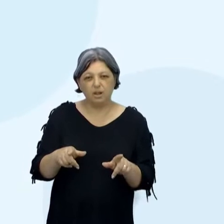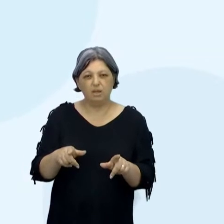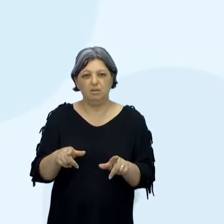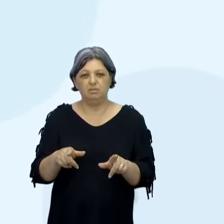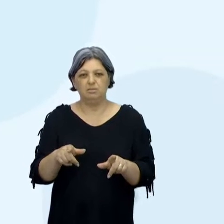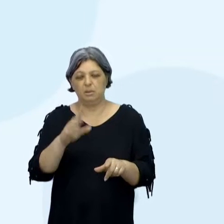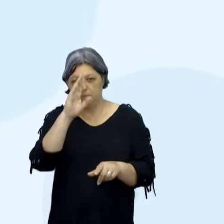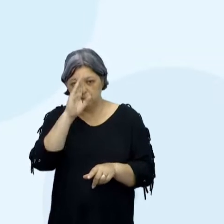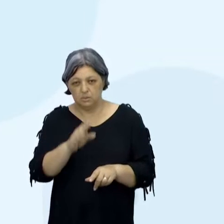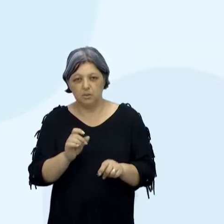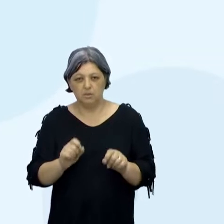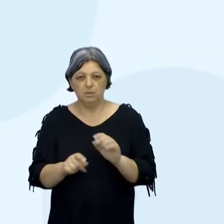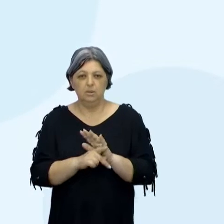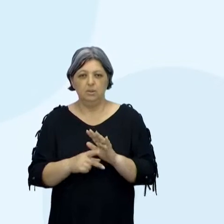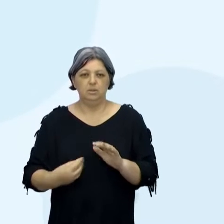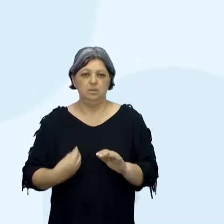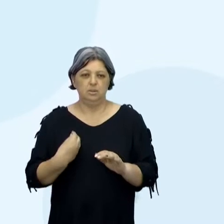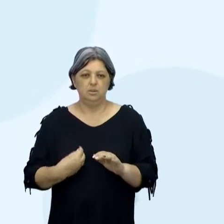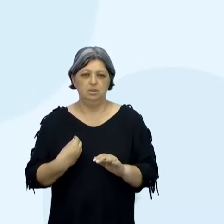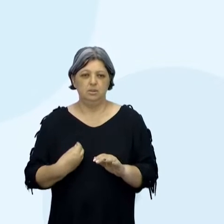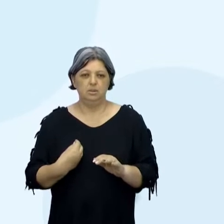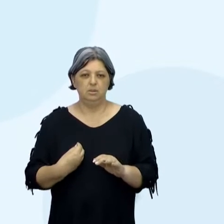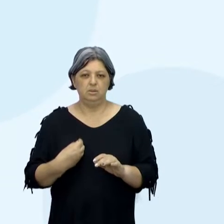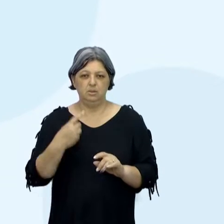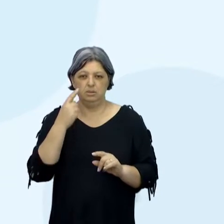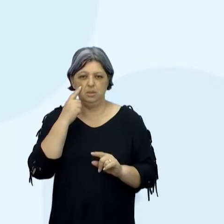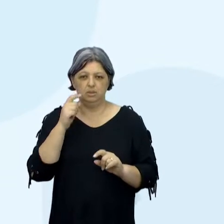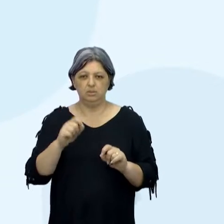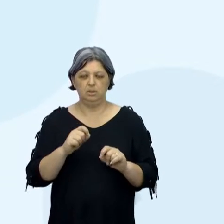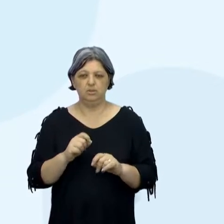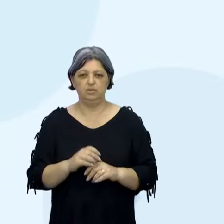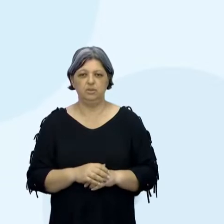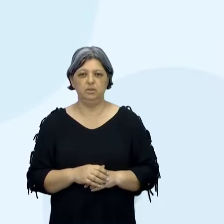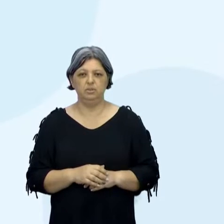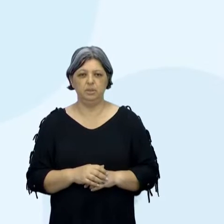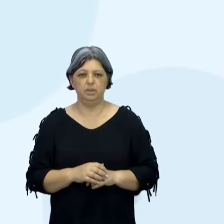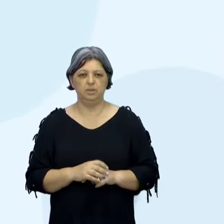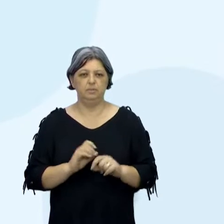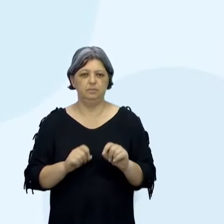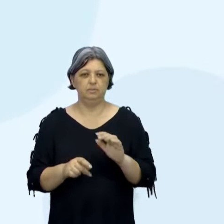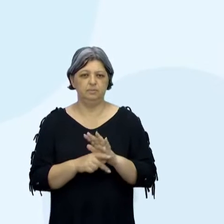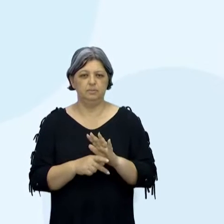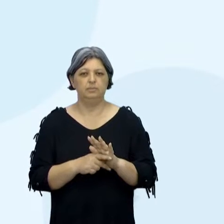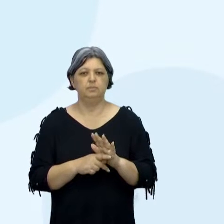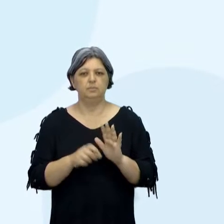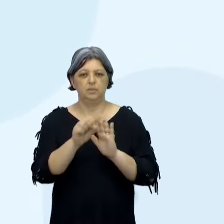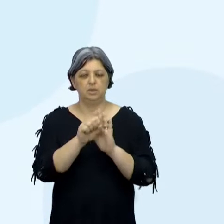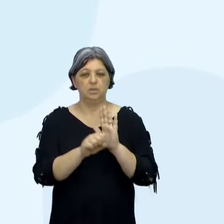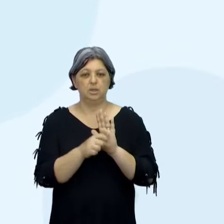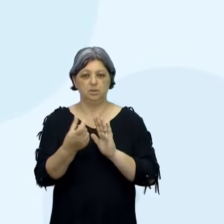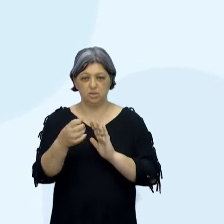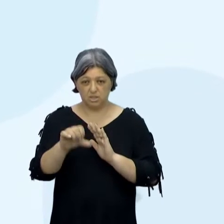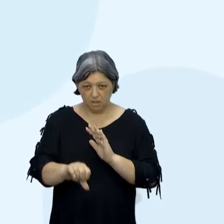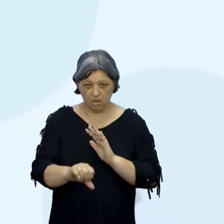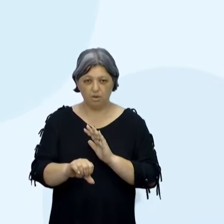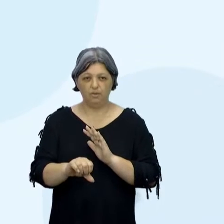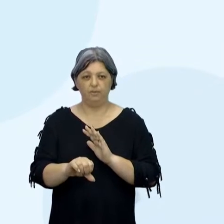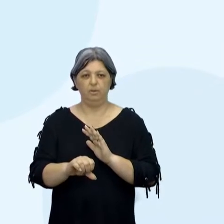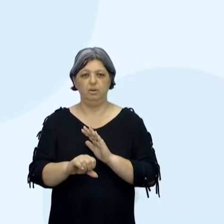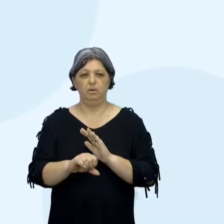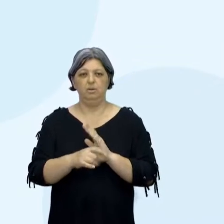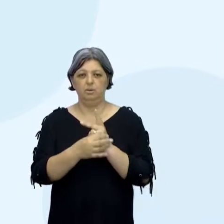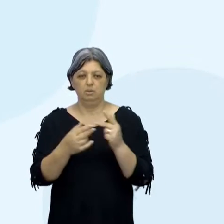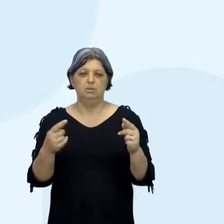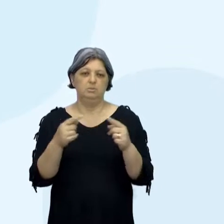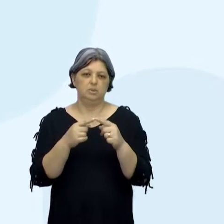sendo que biologicamente essa diferença é zero, né? E a partir aí do século XIX, devido a questões ligadas